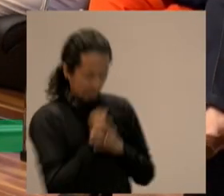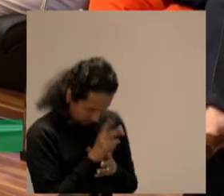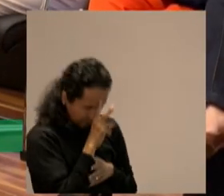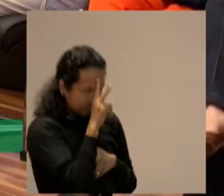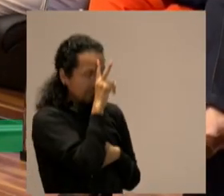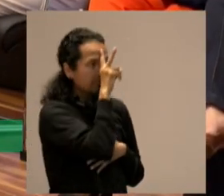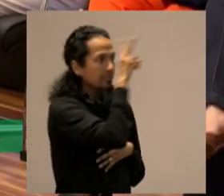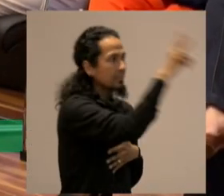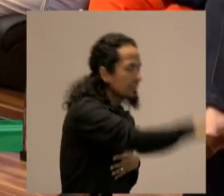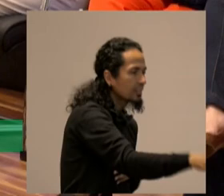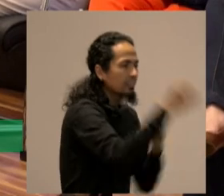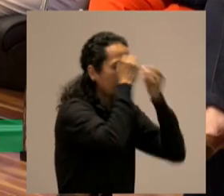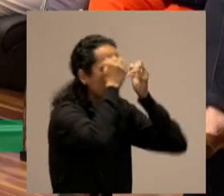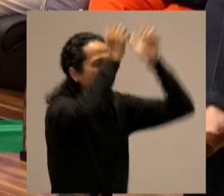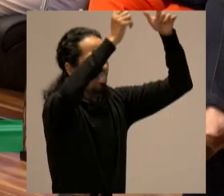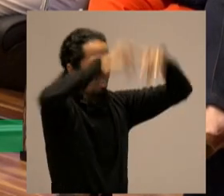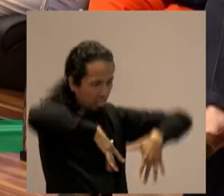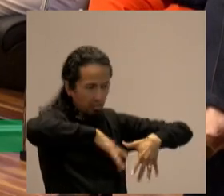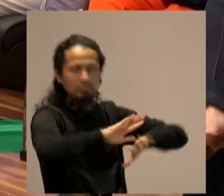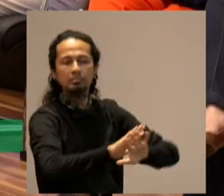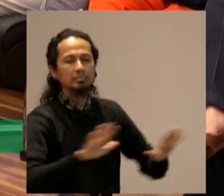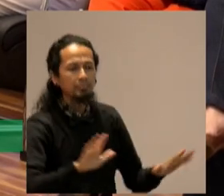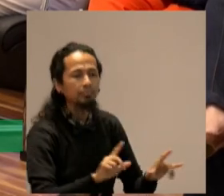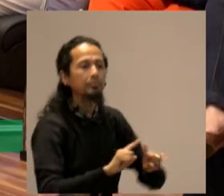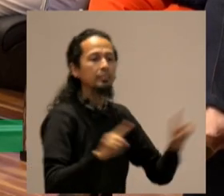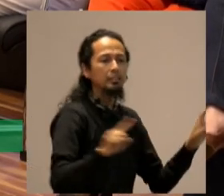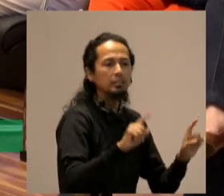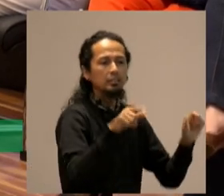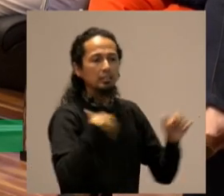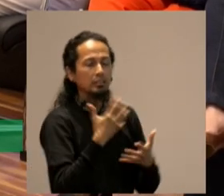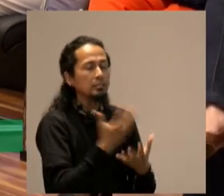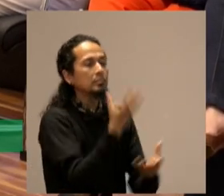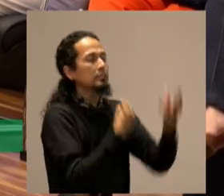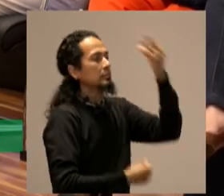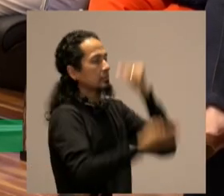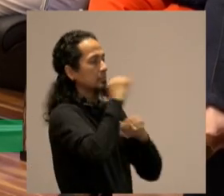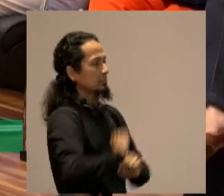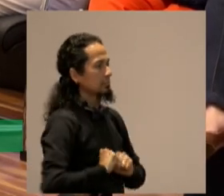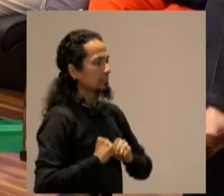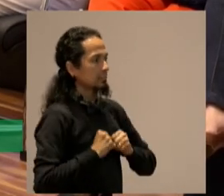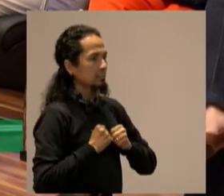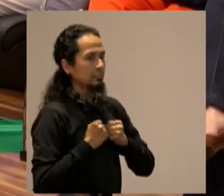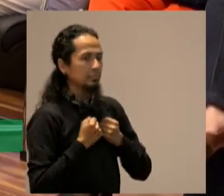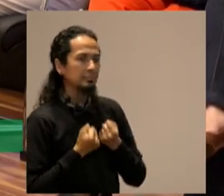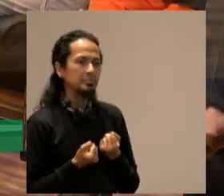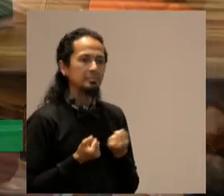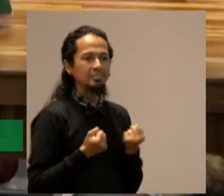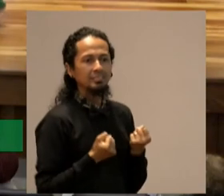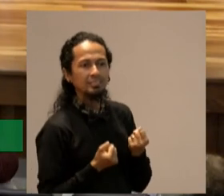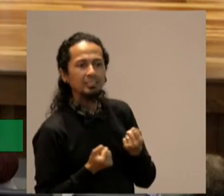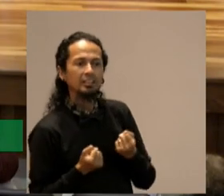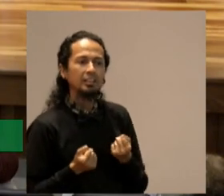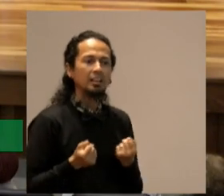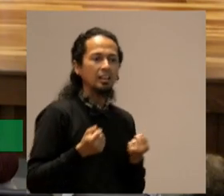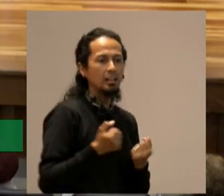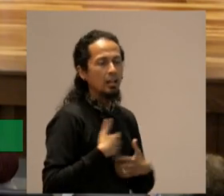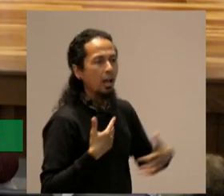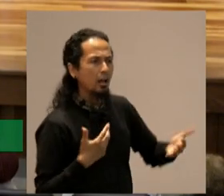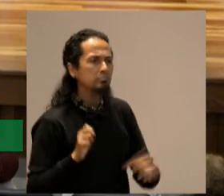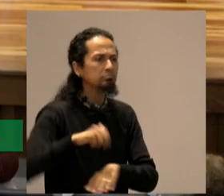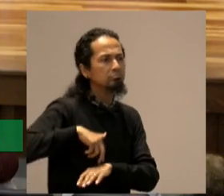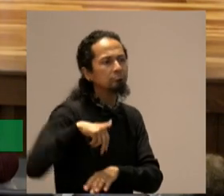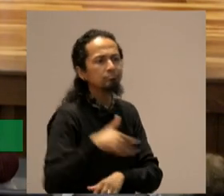abandonas ao léu. Troca um pedaço de pão por um pedaço do céu. Ganância, veste, terno e